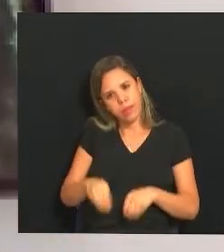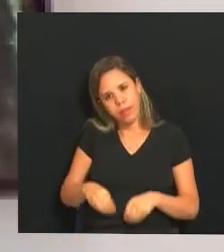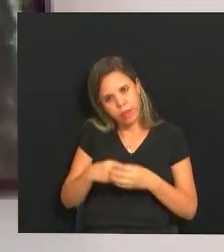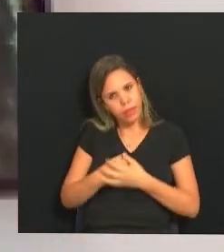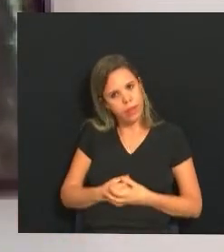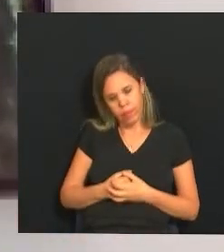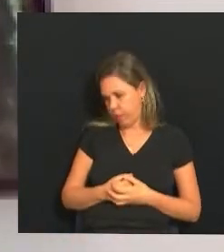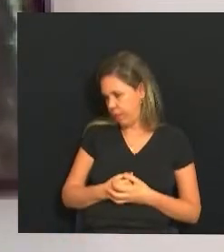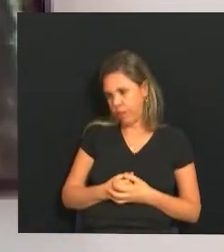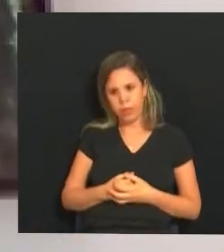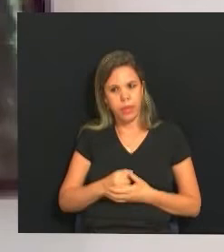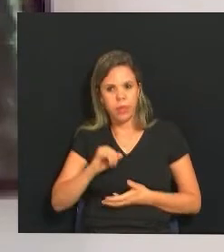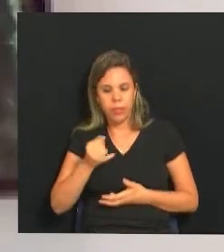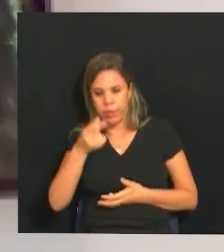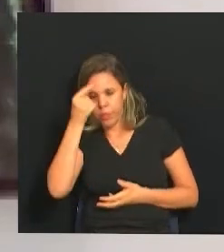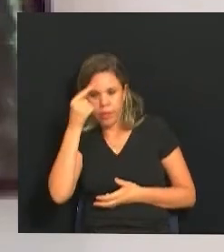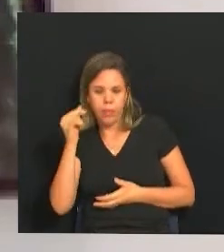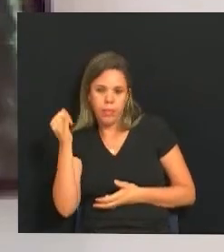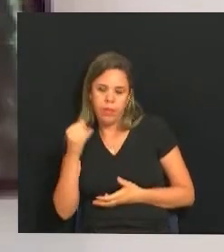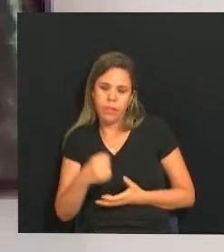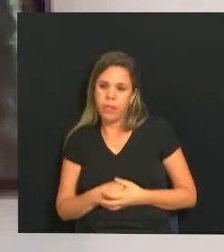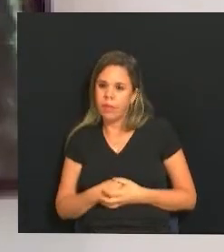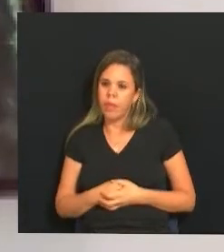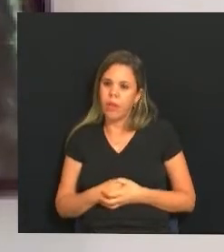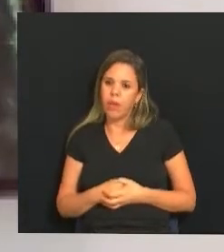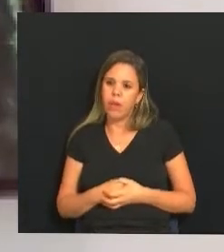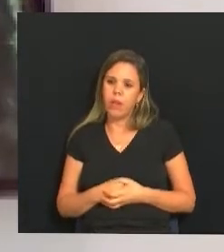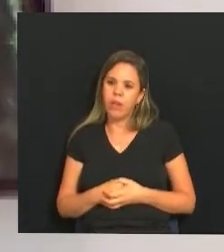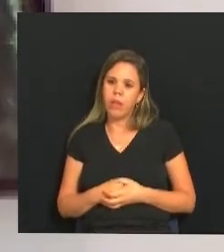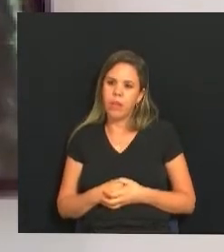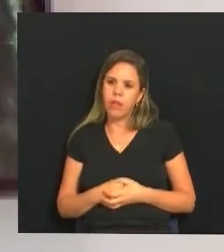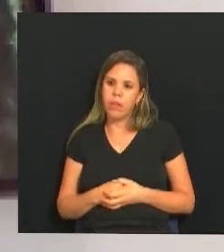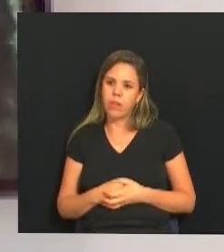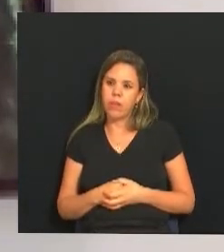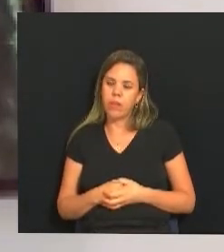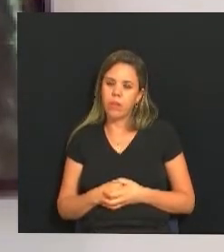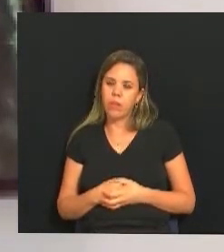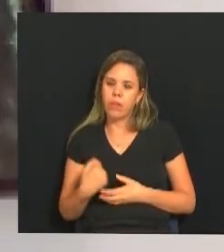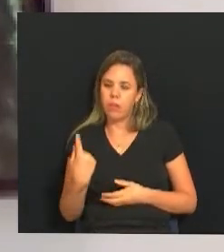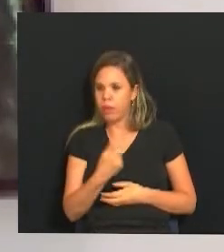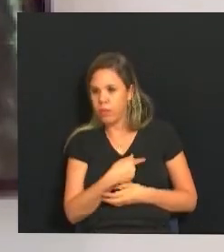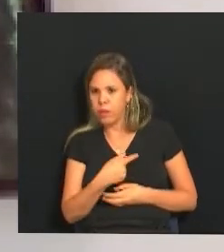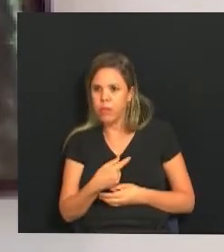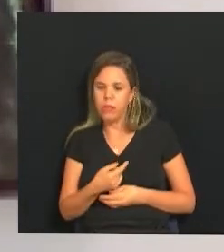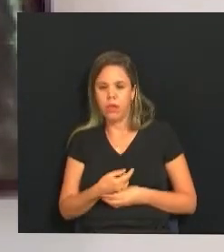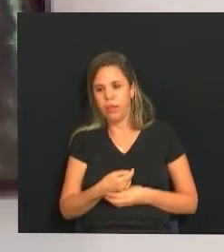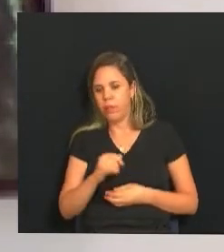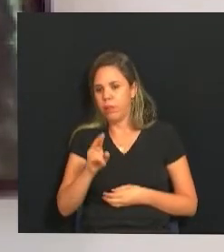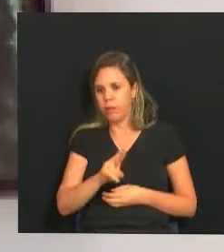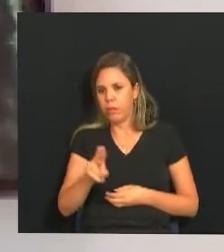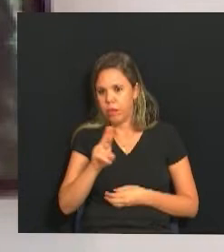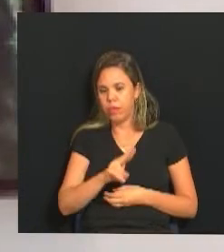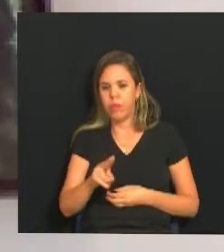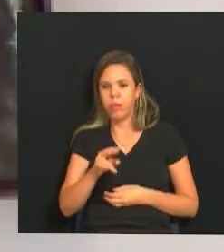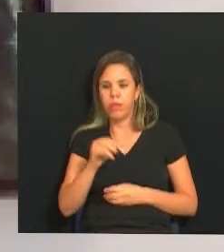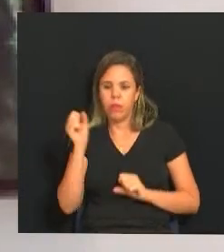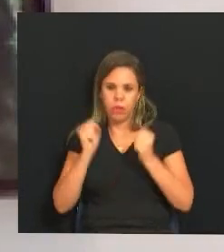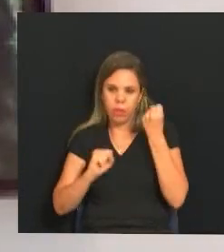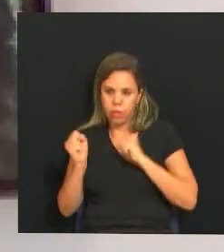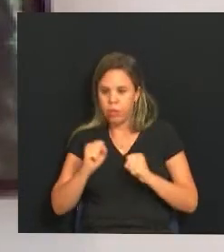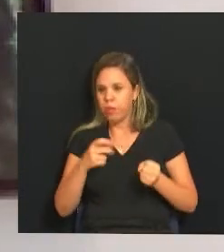A questão do consumo consciente é super importante, e a gente, como consumidor, passar a demandar também da indústria